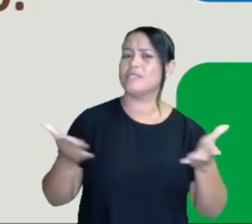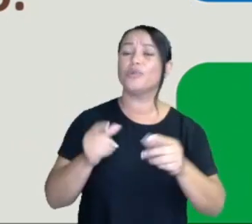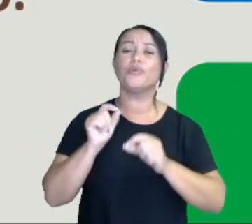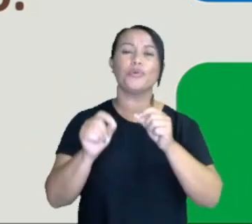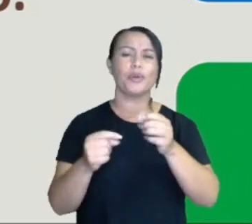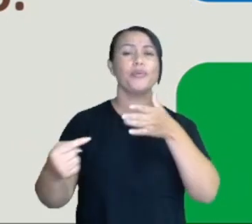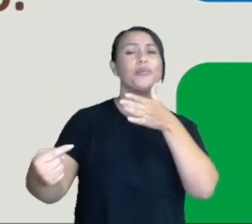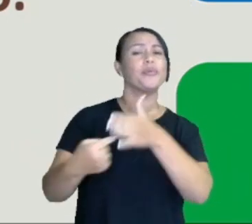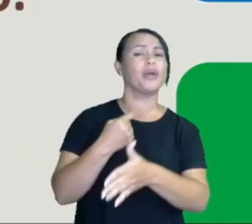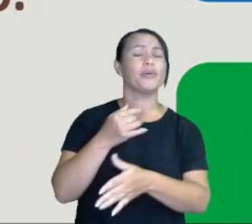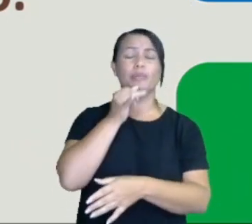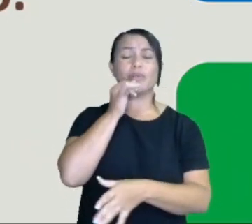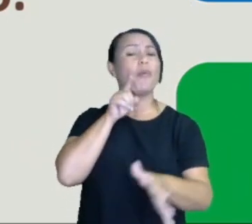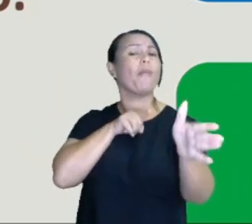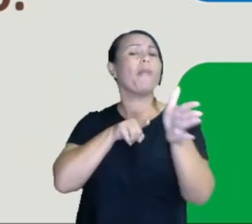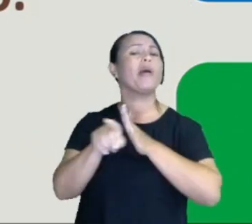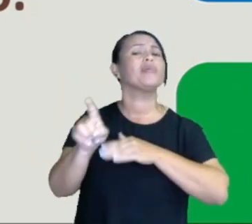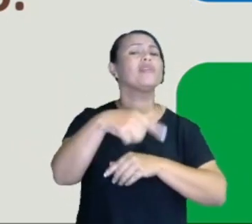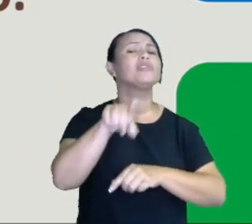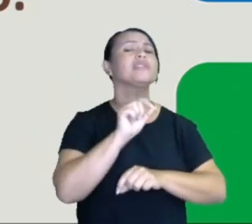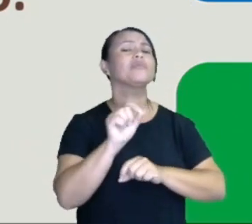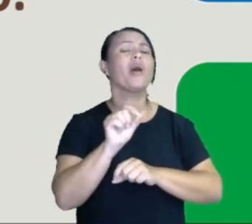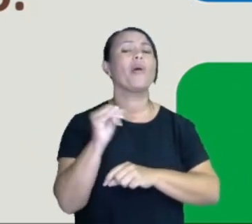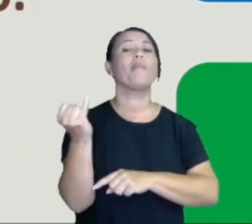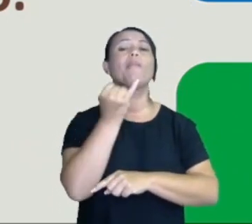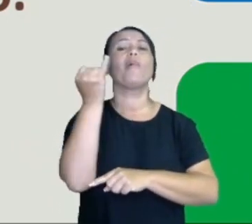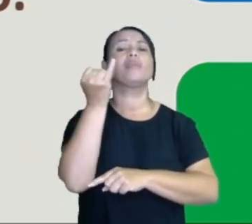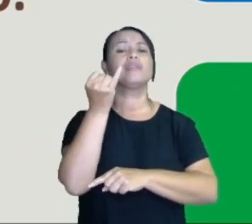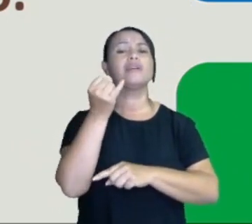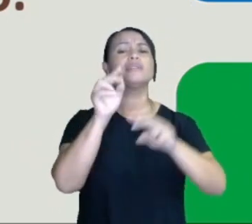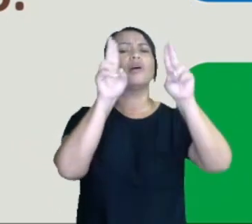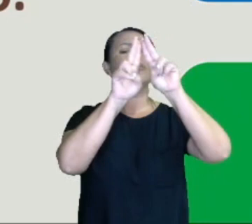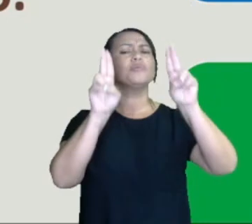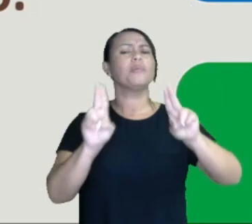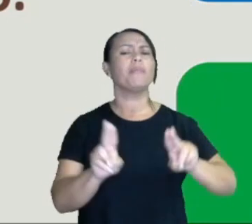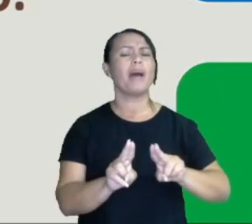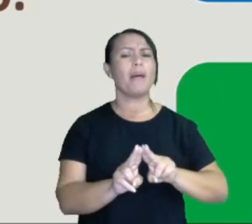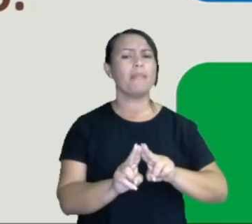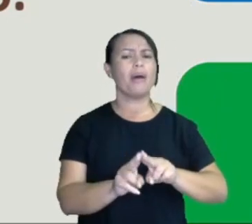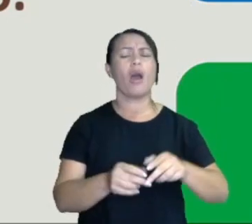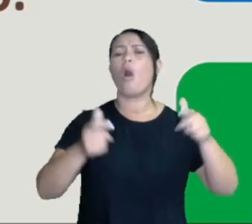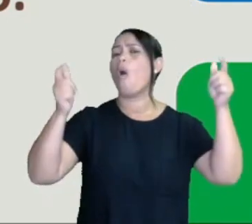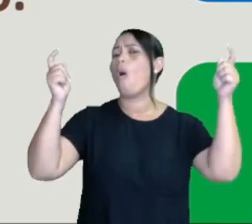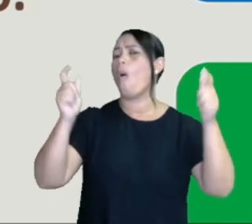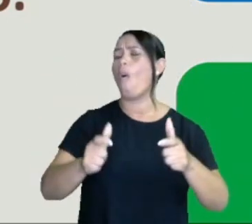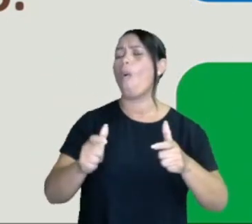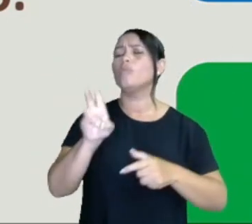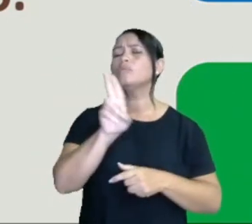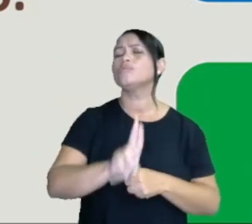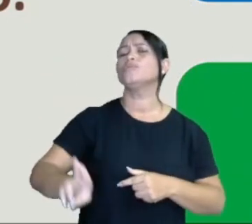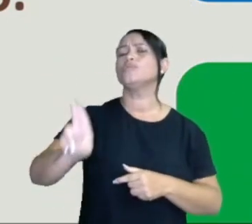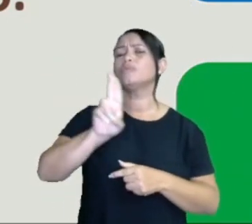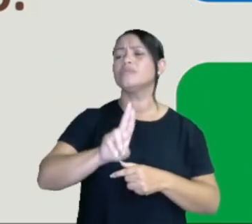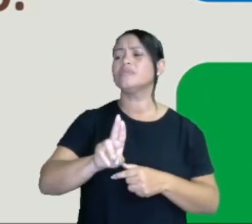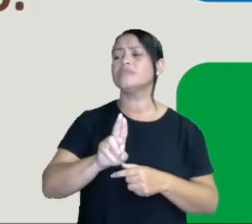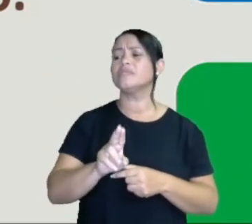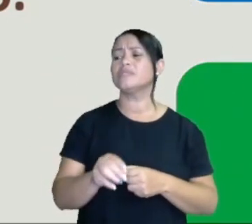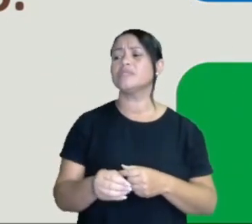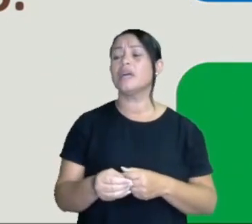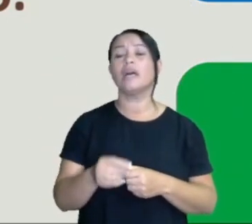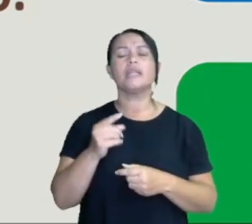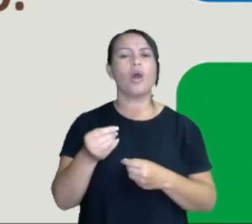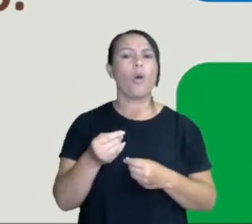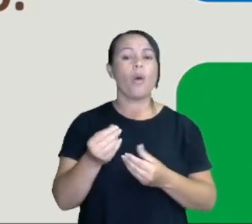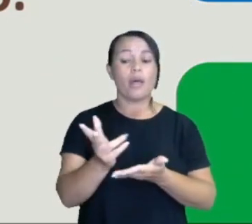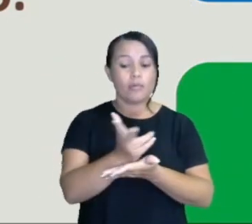vem a pergunta, qual a importância dos mapas? Como eu posso usá-lo? A partir do